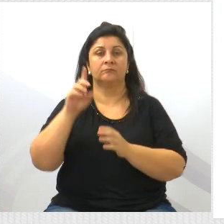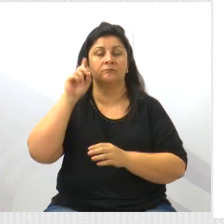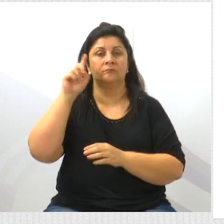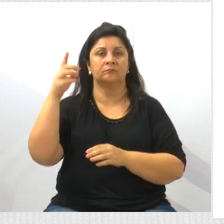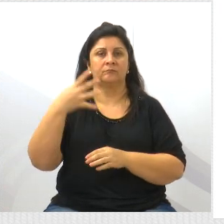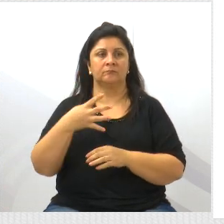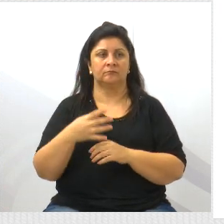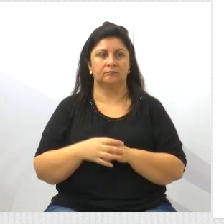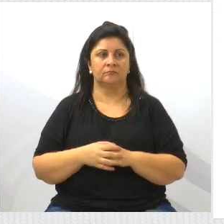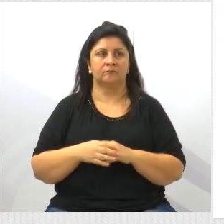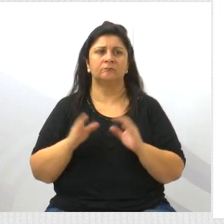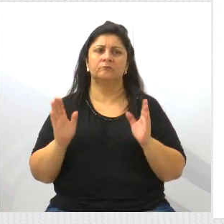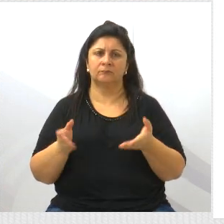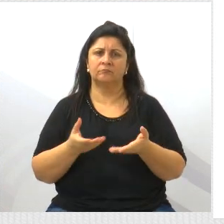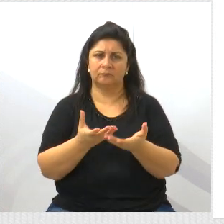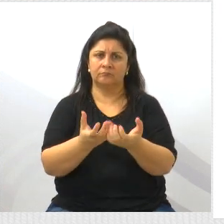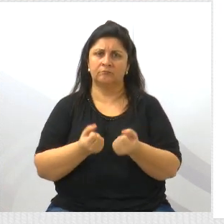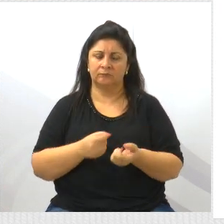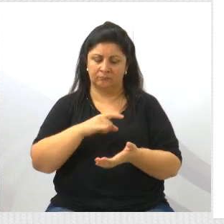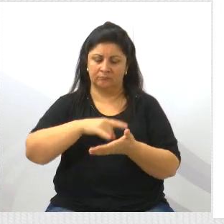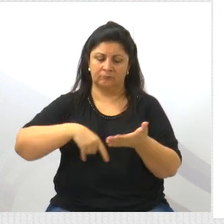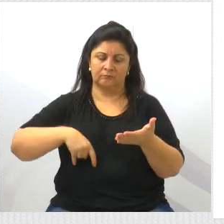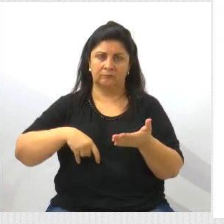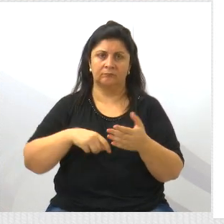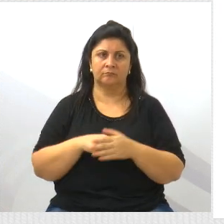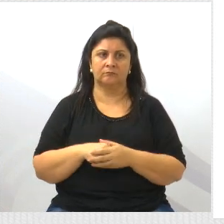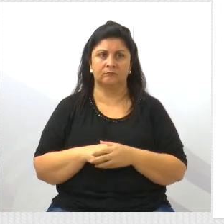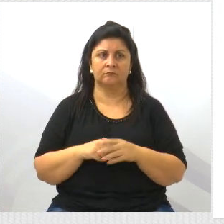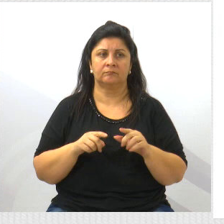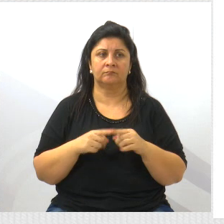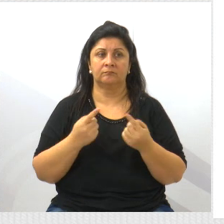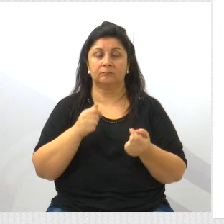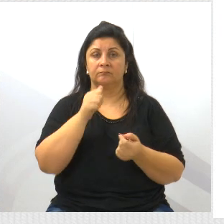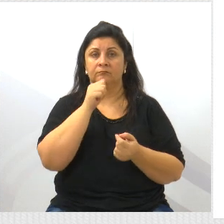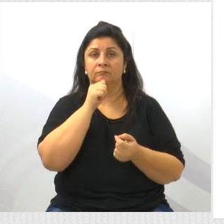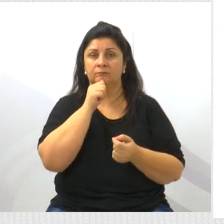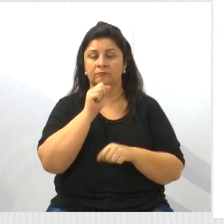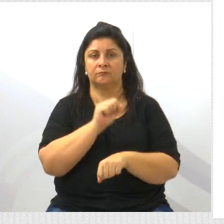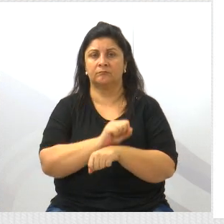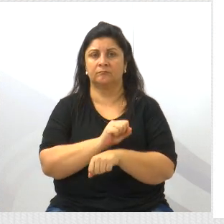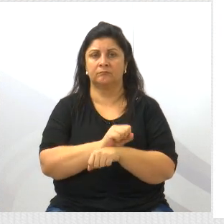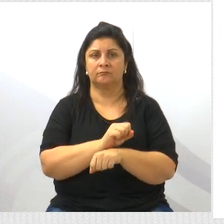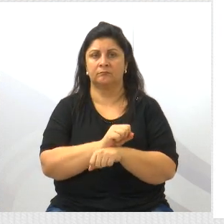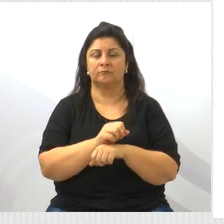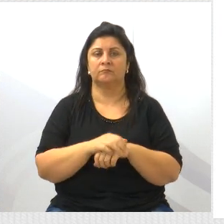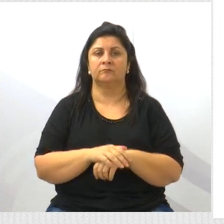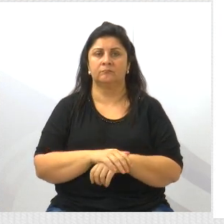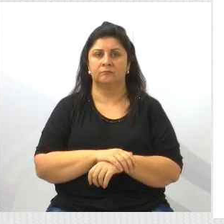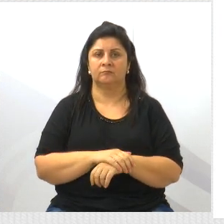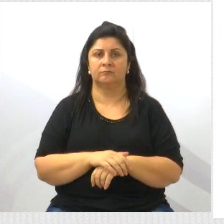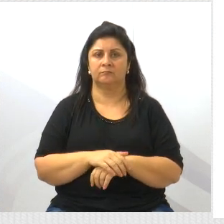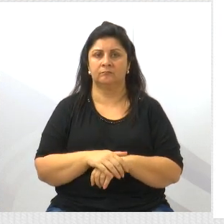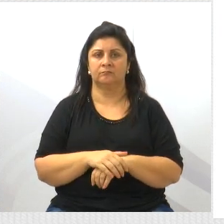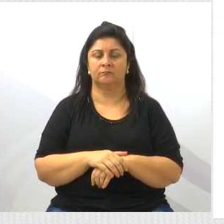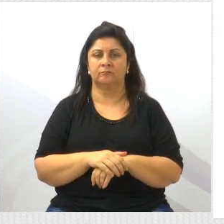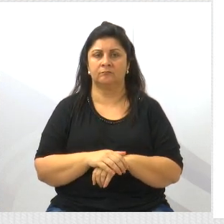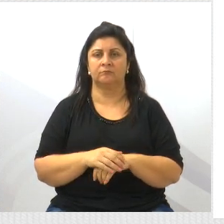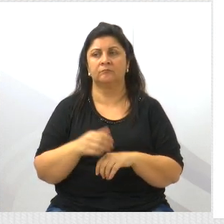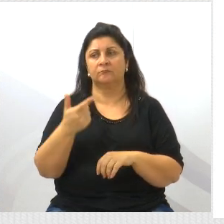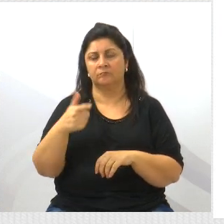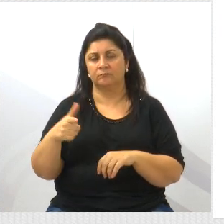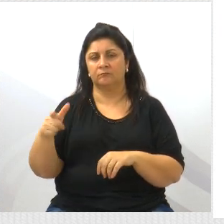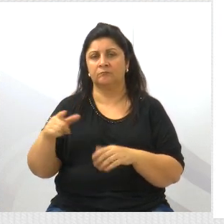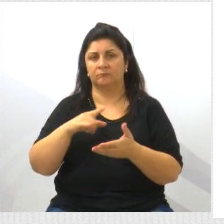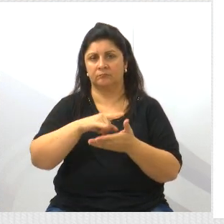Nós já recebemos algumas fichas, porém, estamos ainda esperando o recebimento de outras,